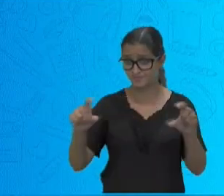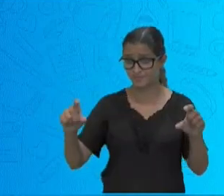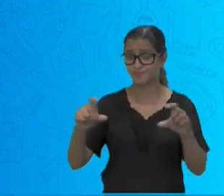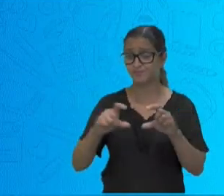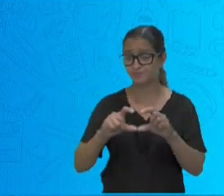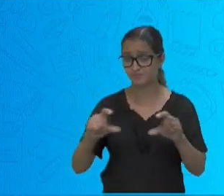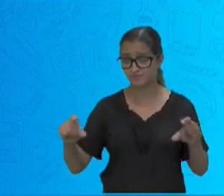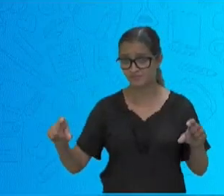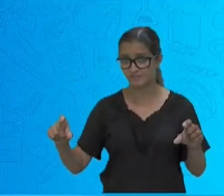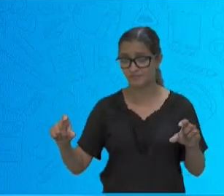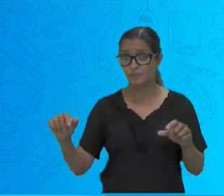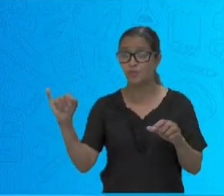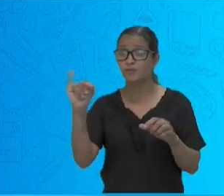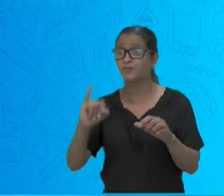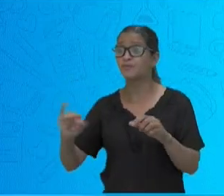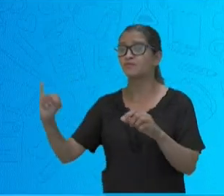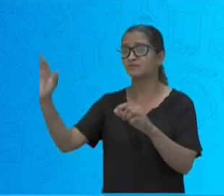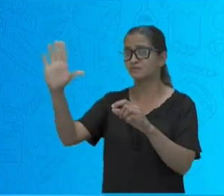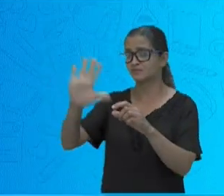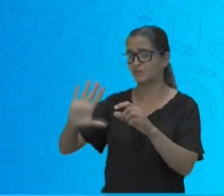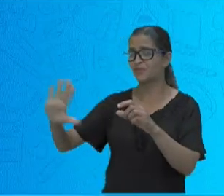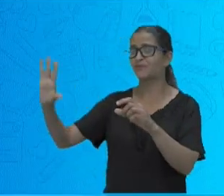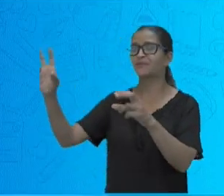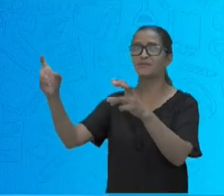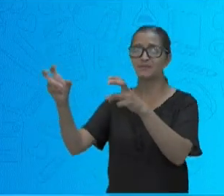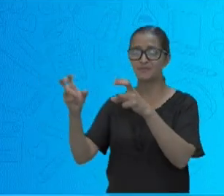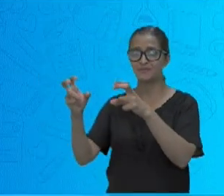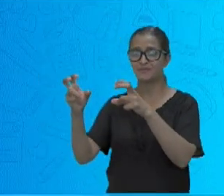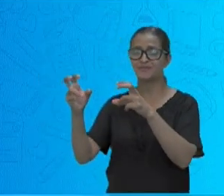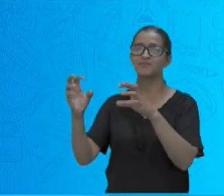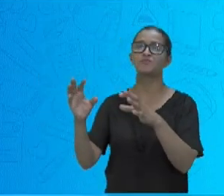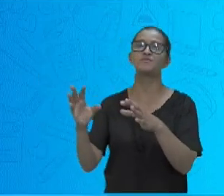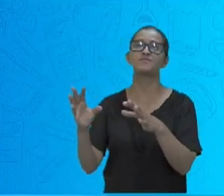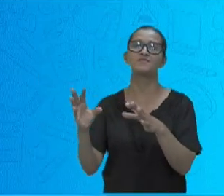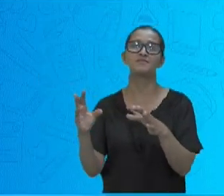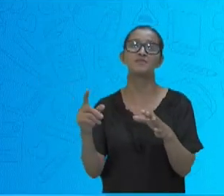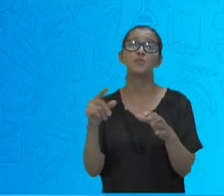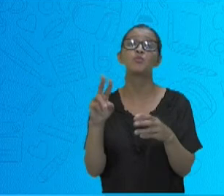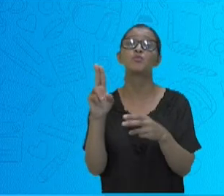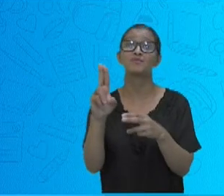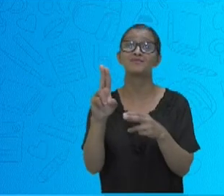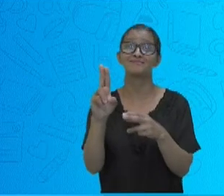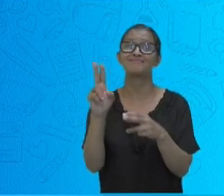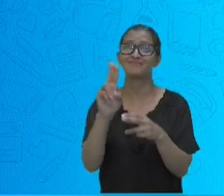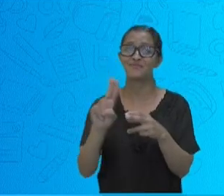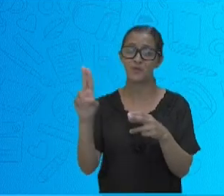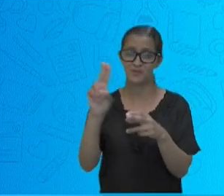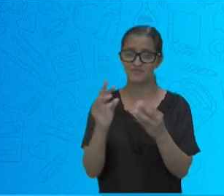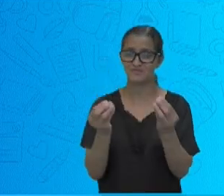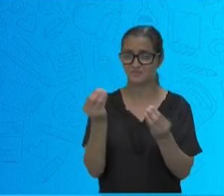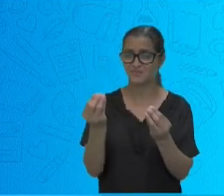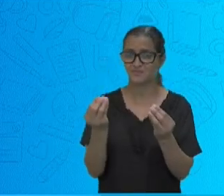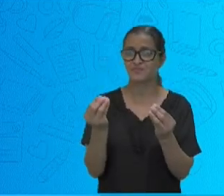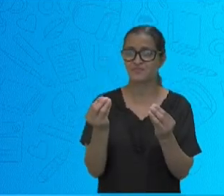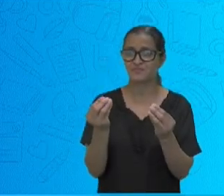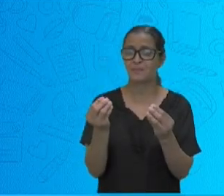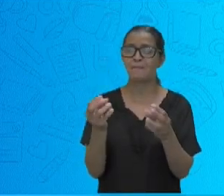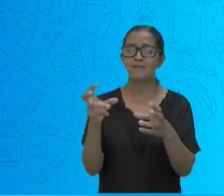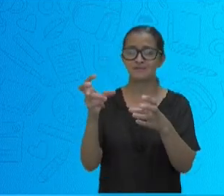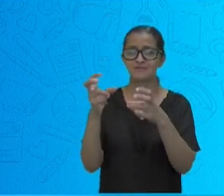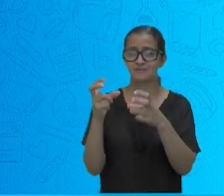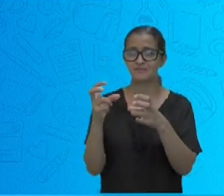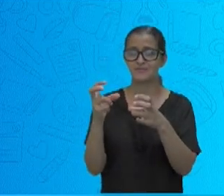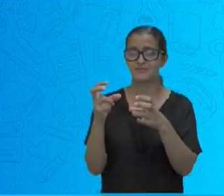barras ilustra a comparação entre itens individuais. As categorias